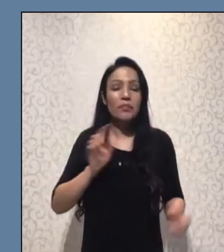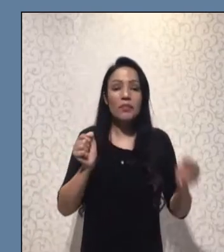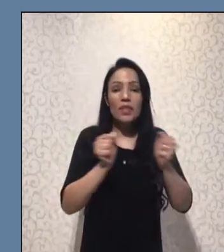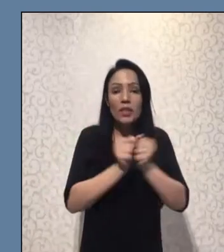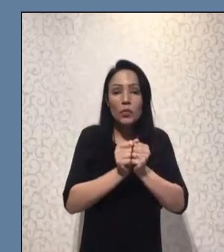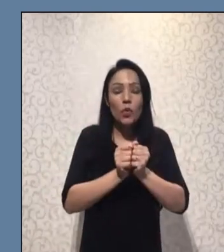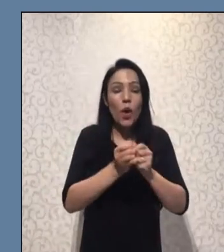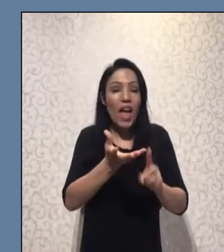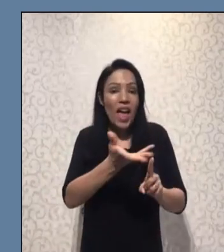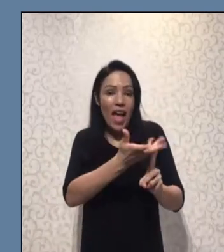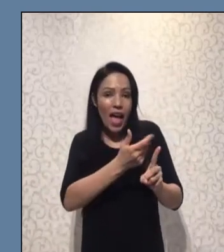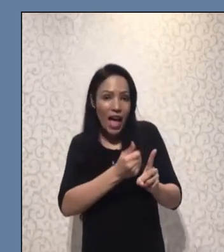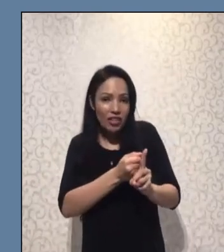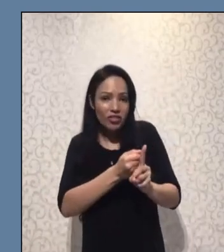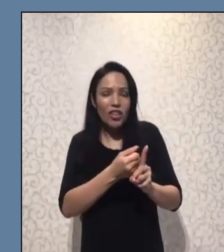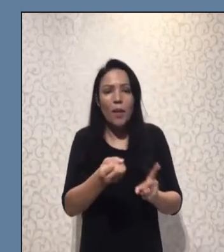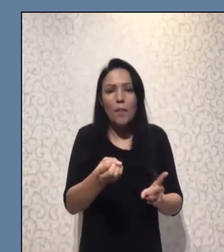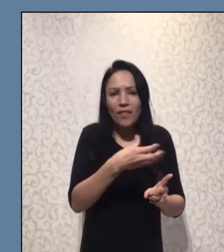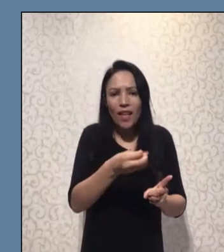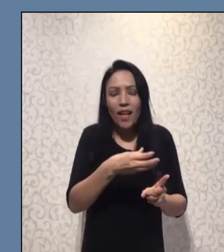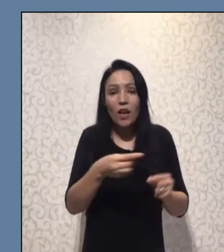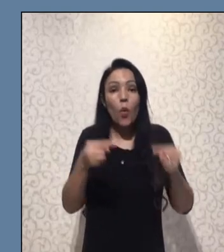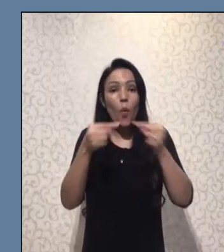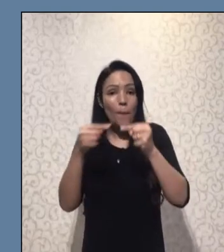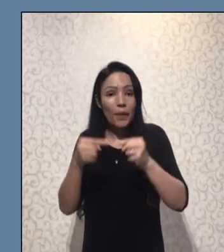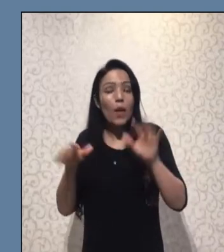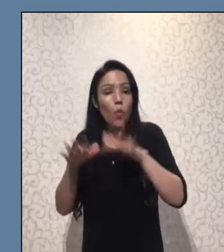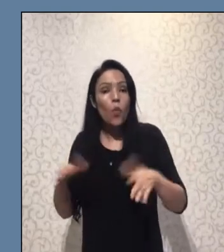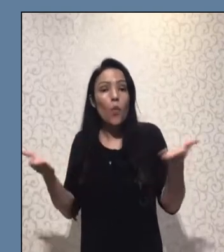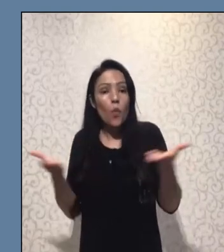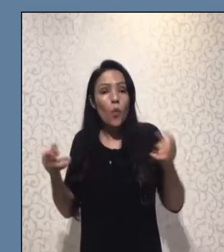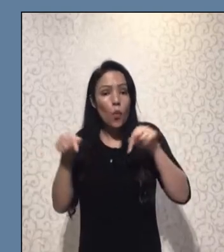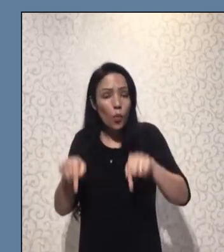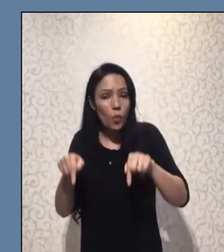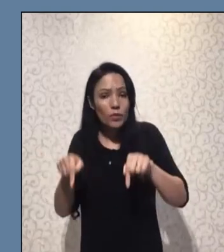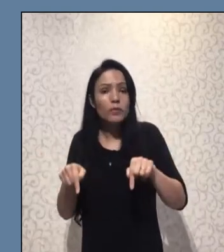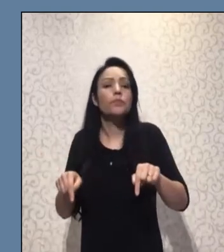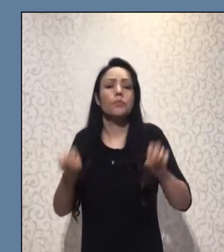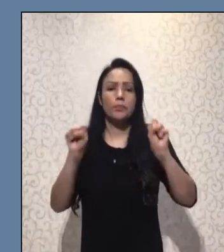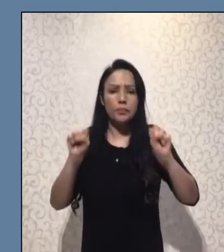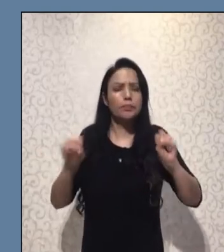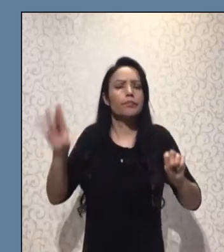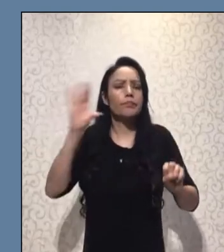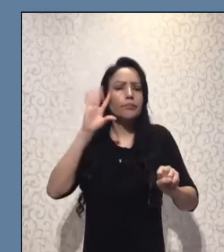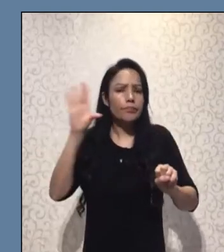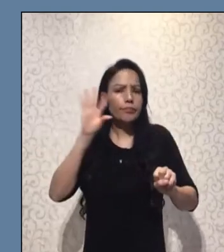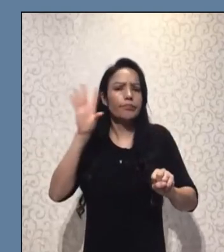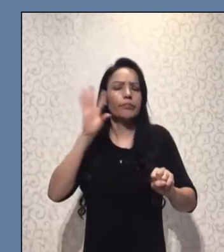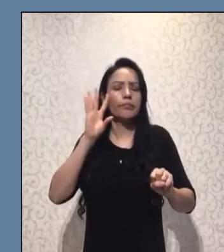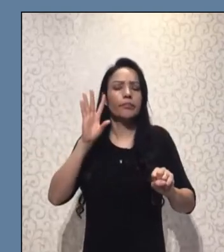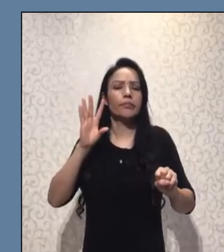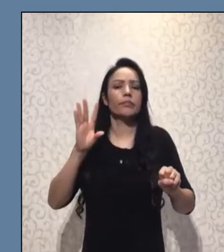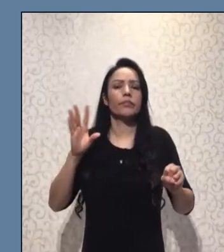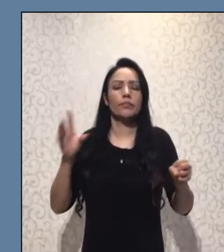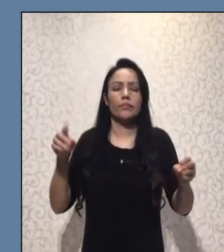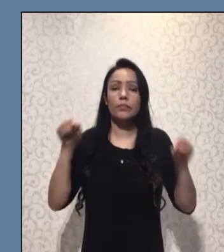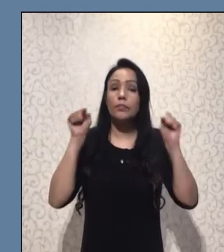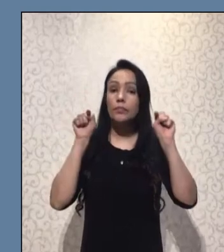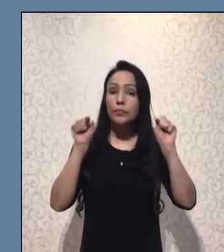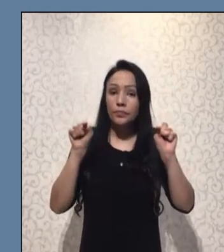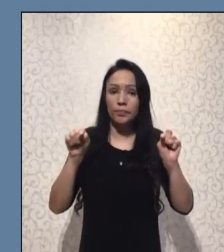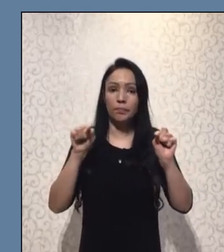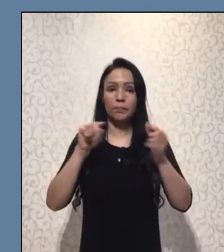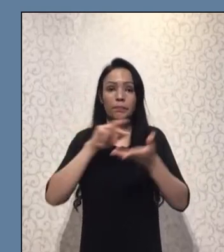contemporânea, que eu acho que mereceria uma reflexão também, porque essa é o teor, essa é a característica